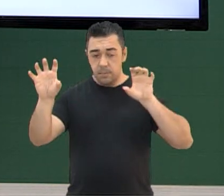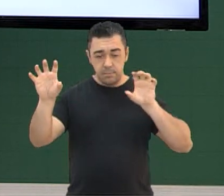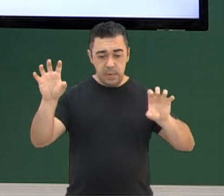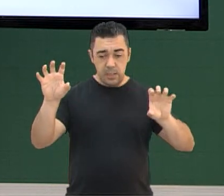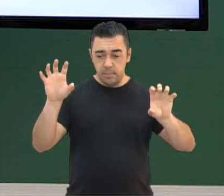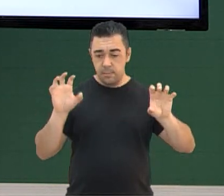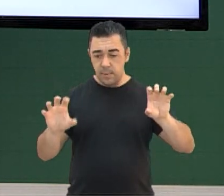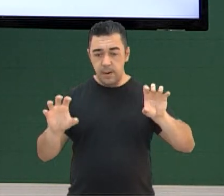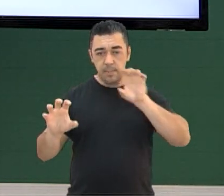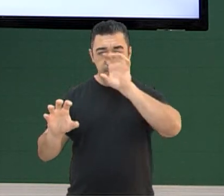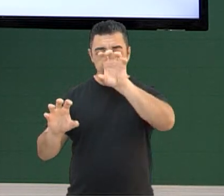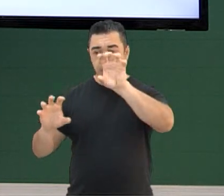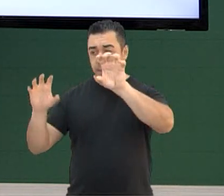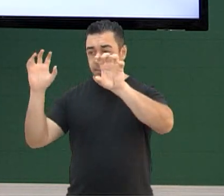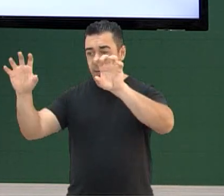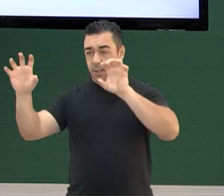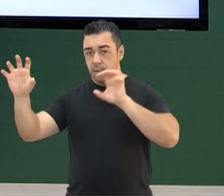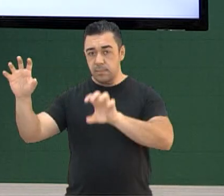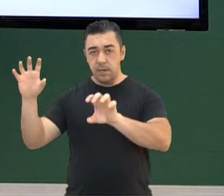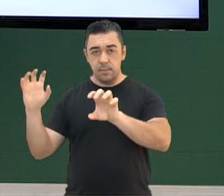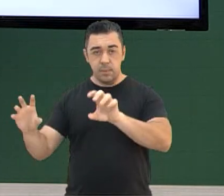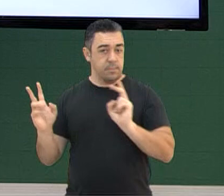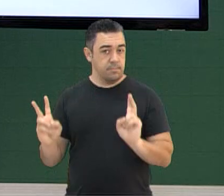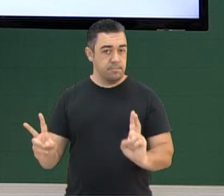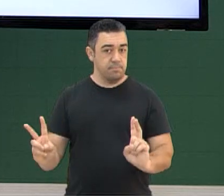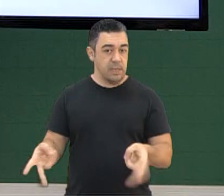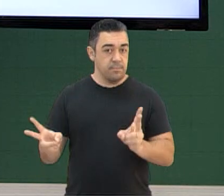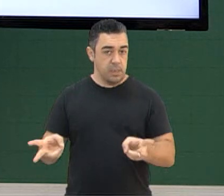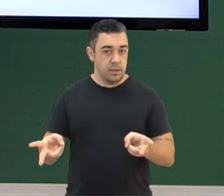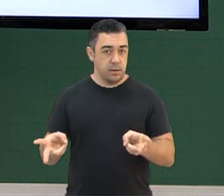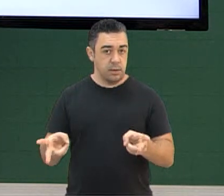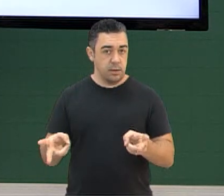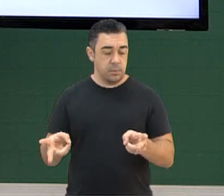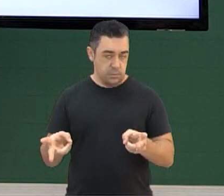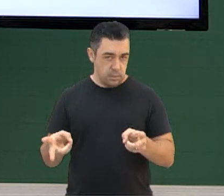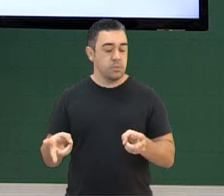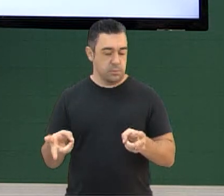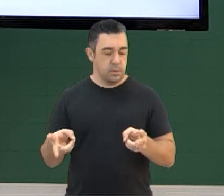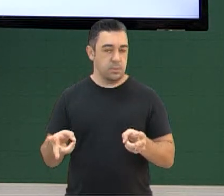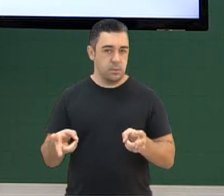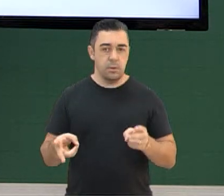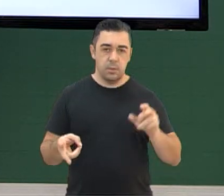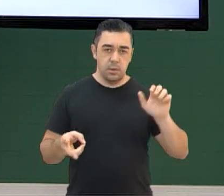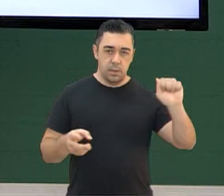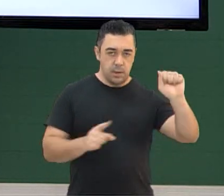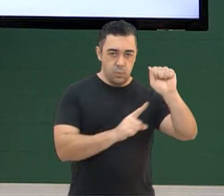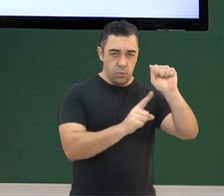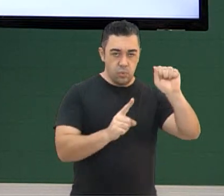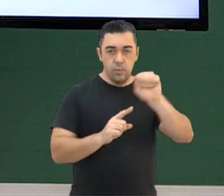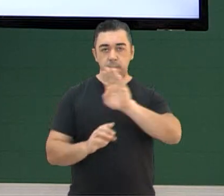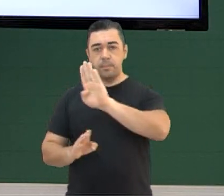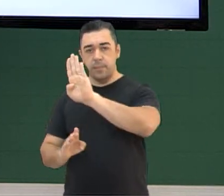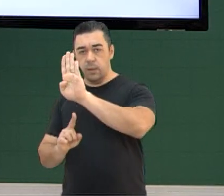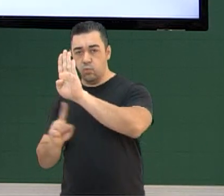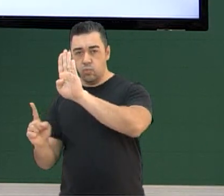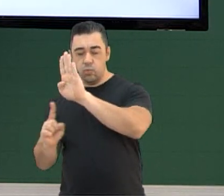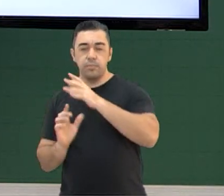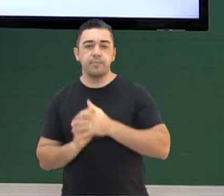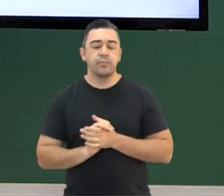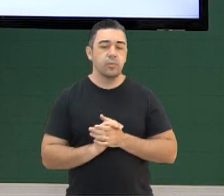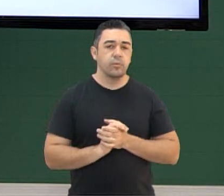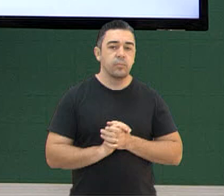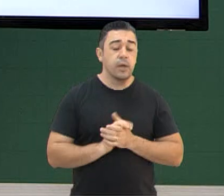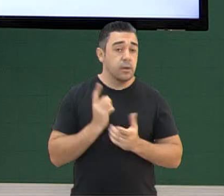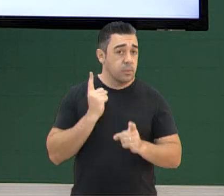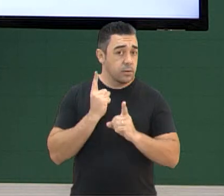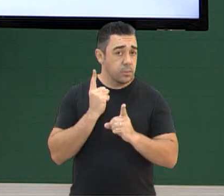são os elementos da mesma posição da matriz. Vou tomar como referência. Fazendo essas contas, eu vou chegar ali no